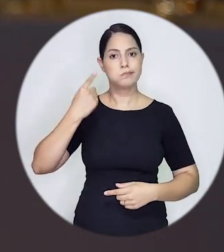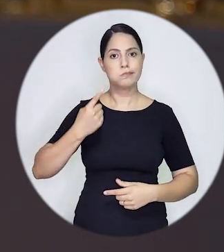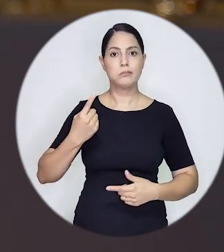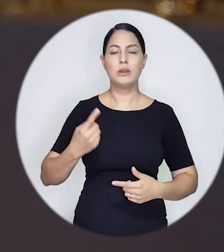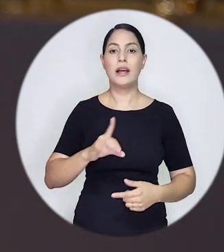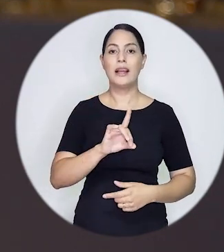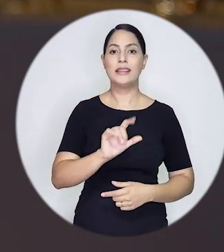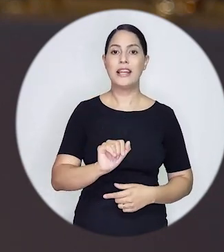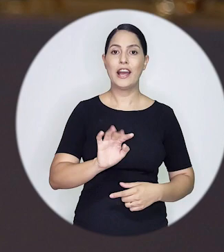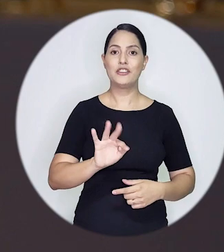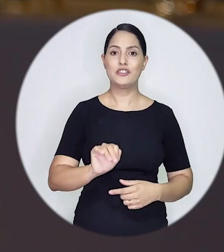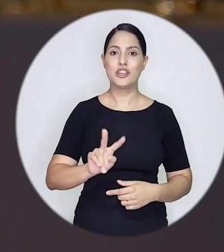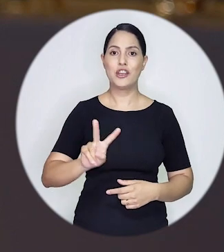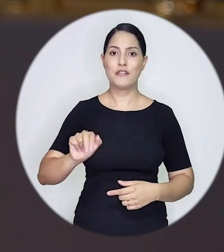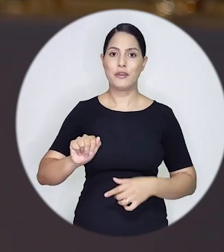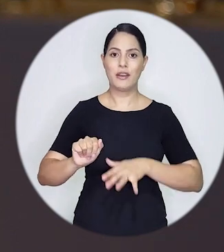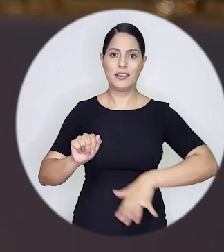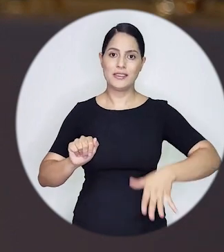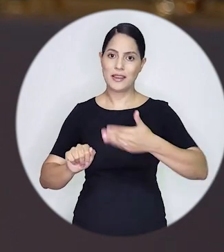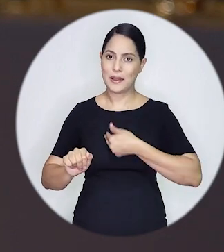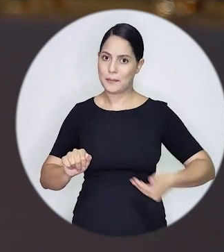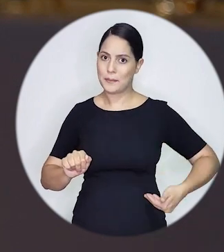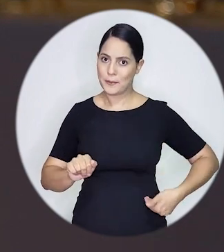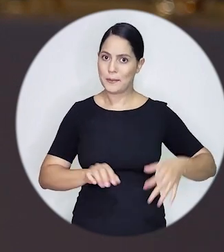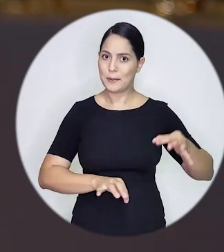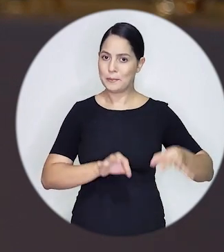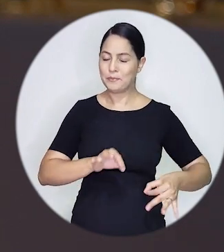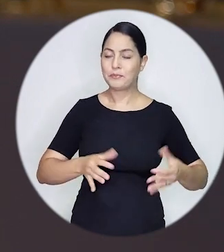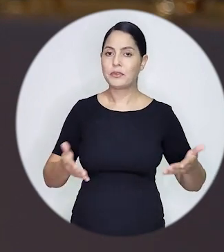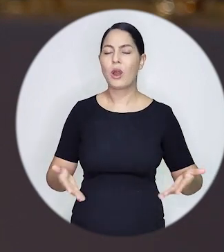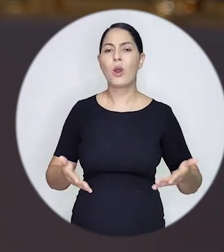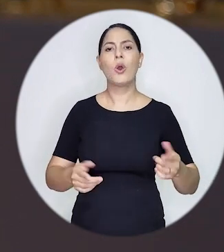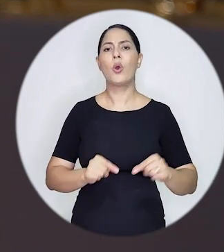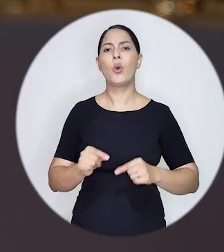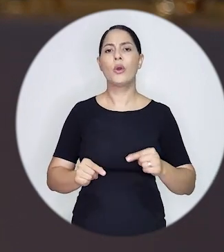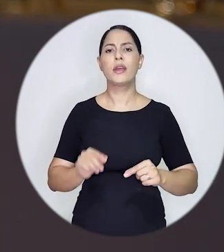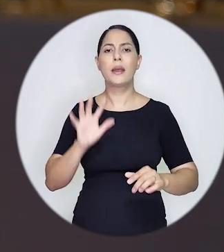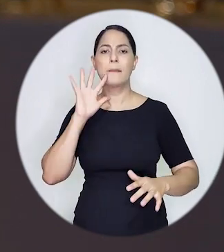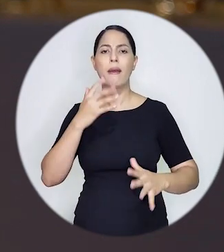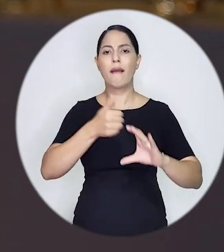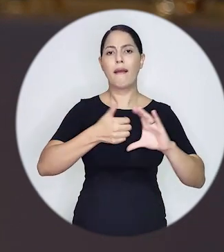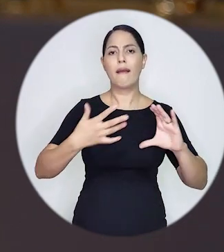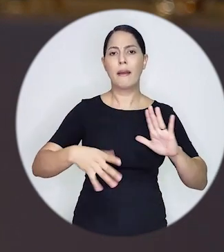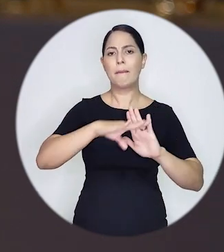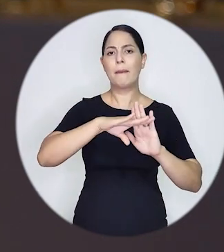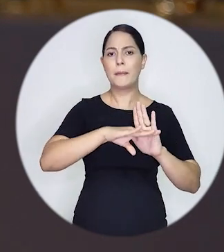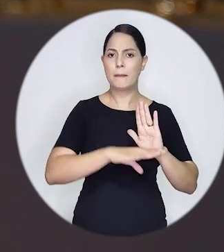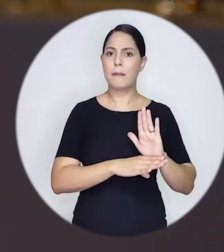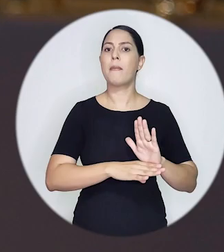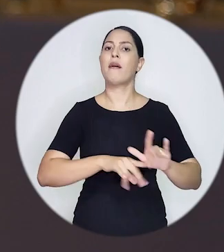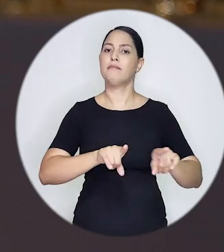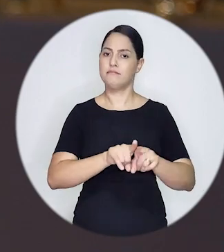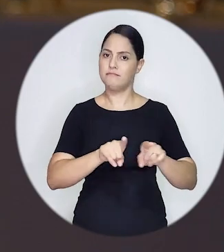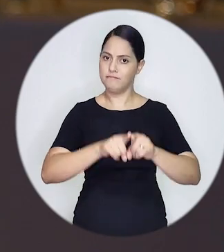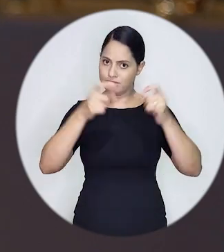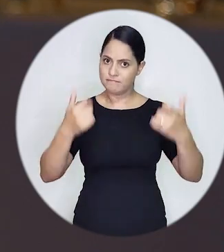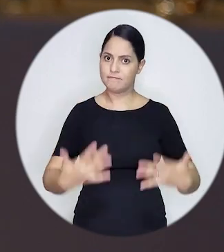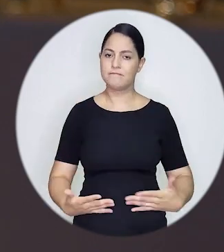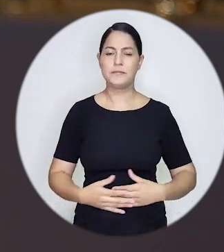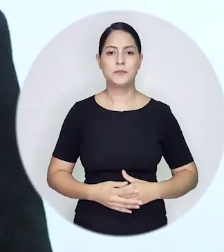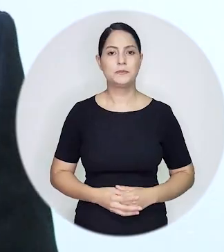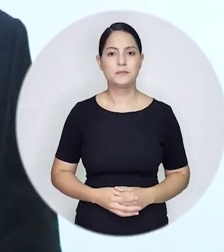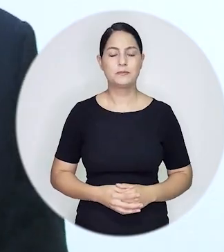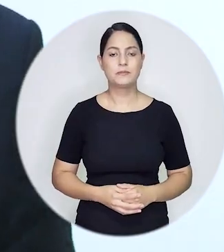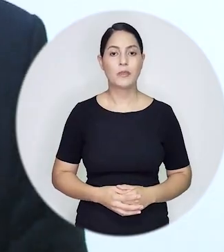nos estados e no Distrito Federal. Questões orçamentárias e critérios para a designação de profissionais também foram